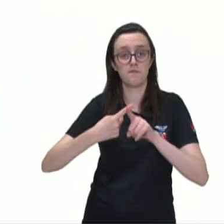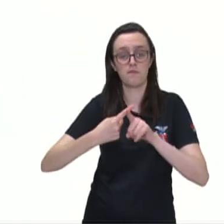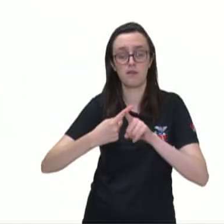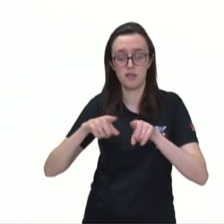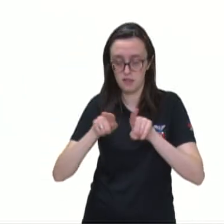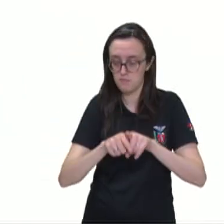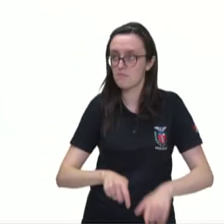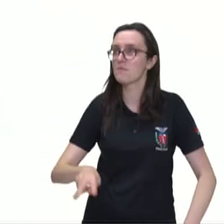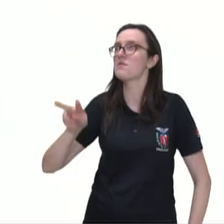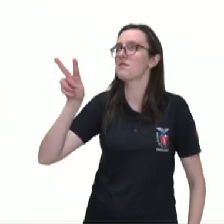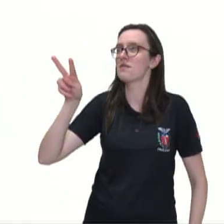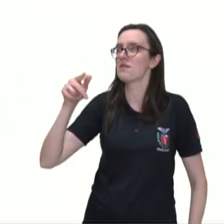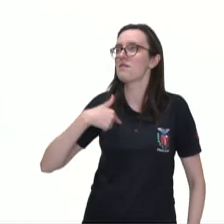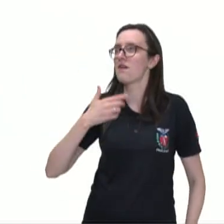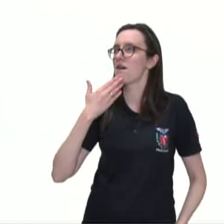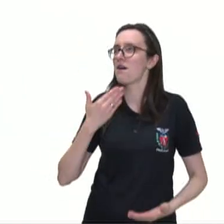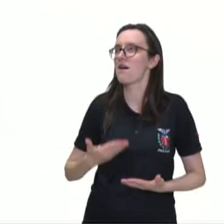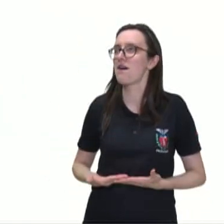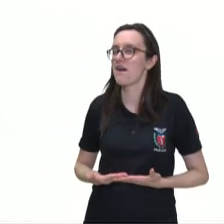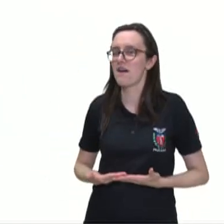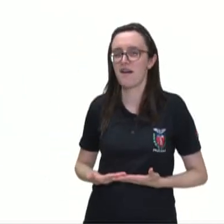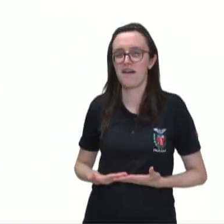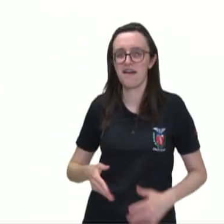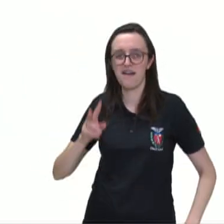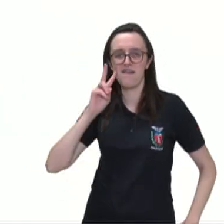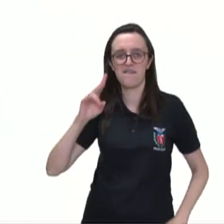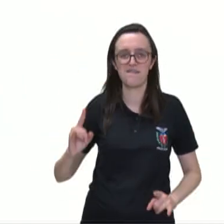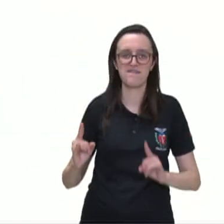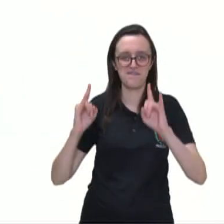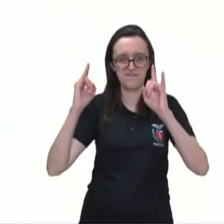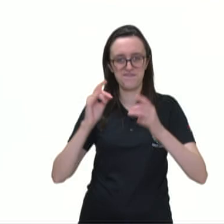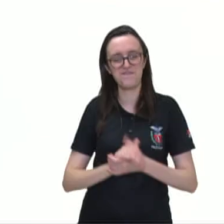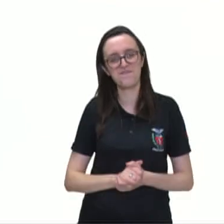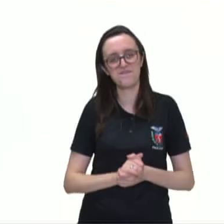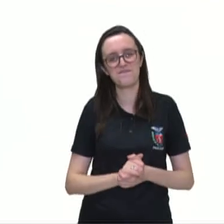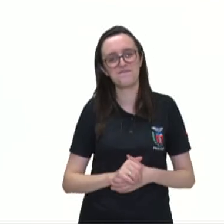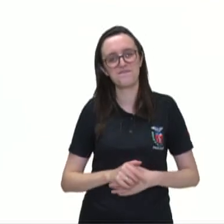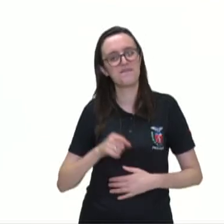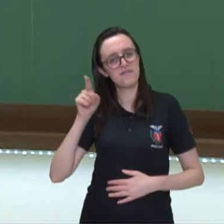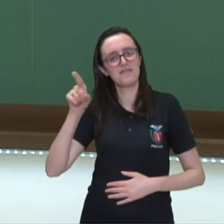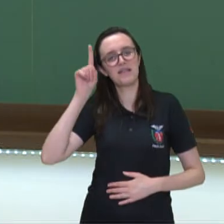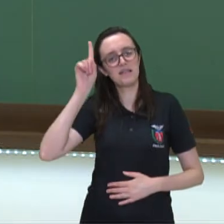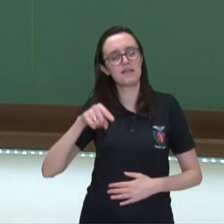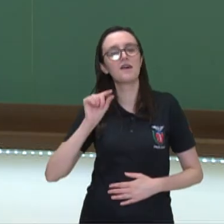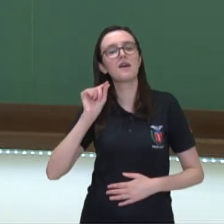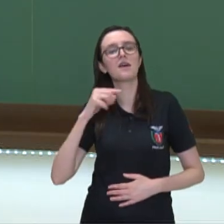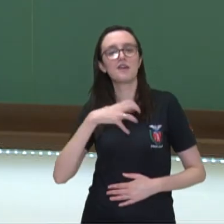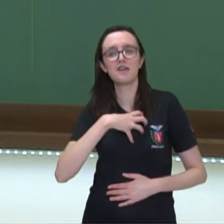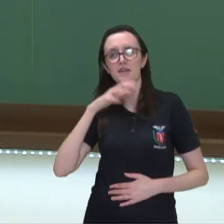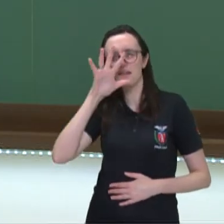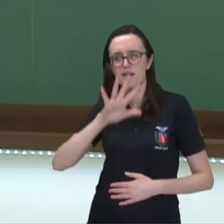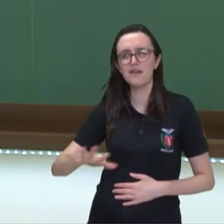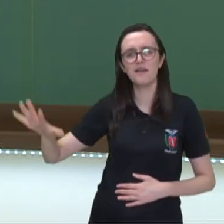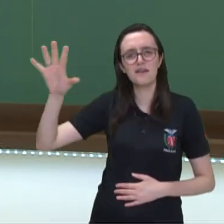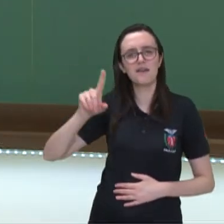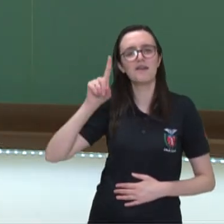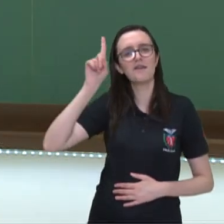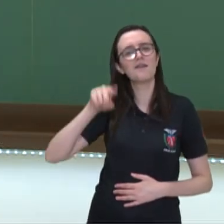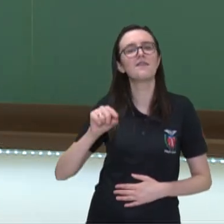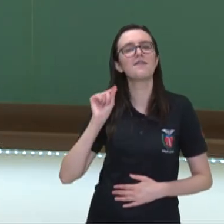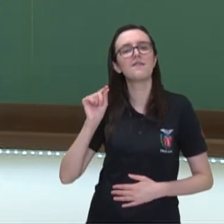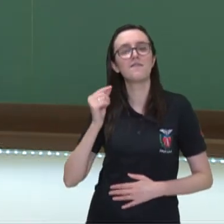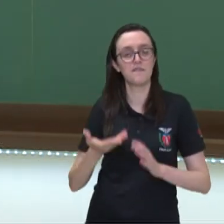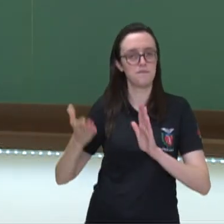vista. Fiquei assim sem reação, vendo imóvel. Então aqui o sentido assumido é o